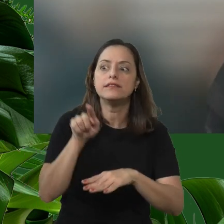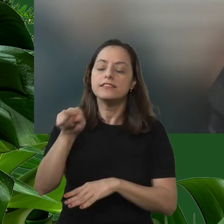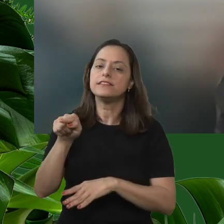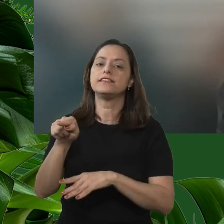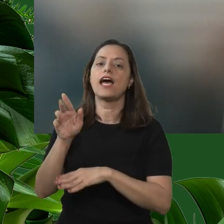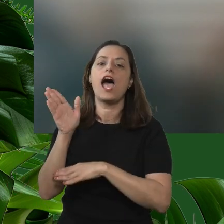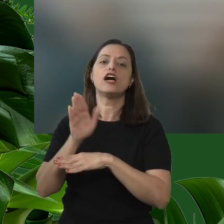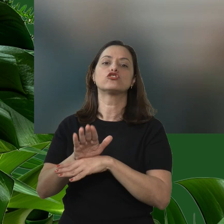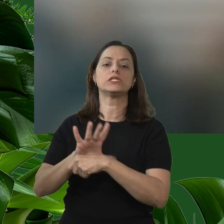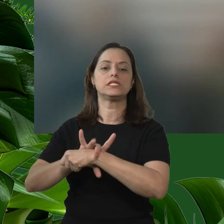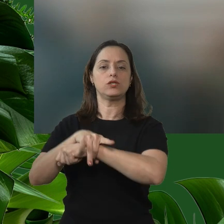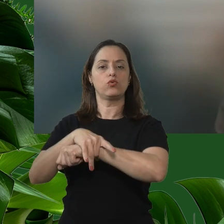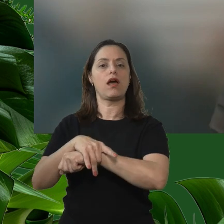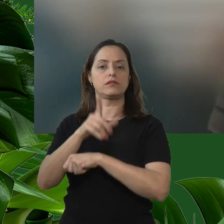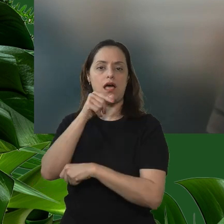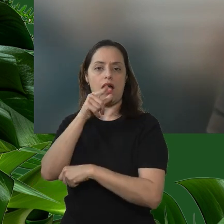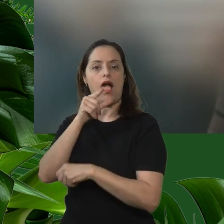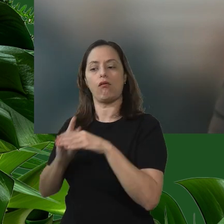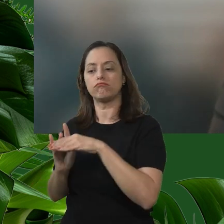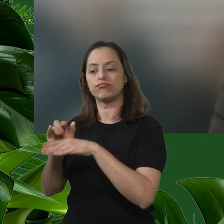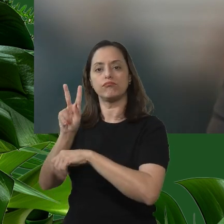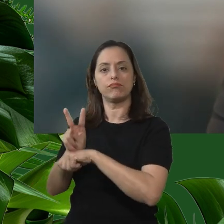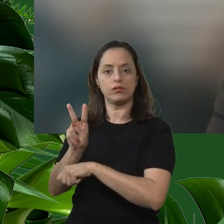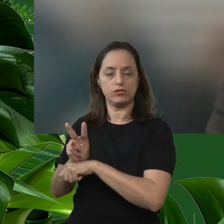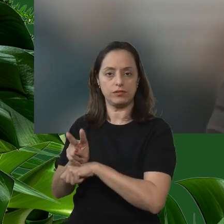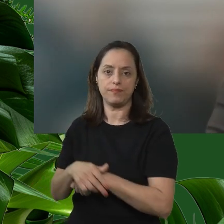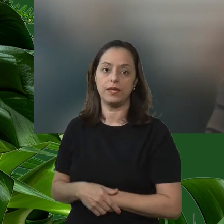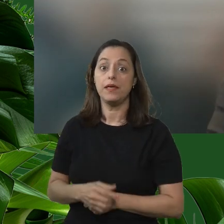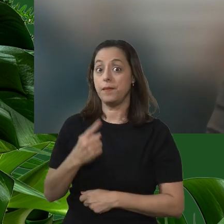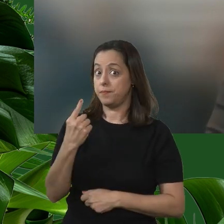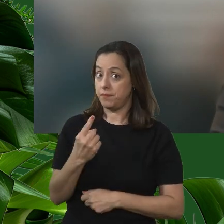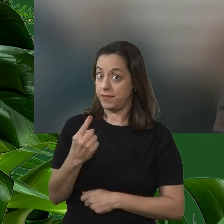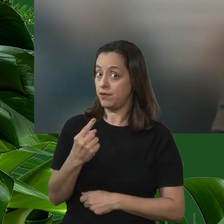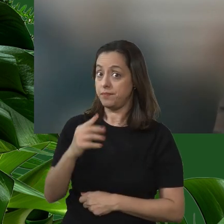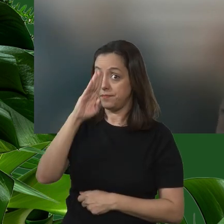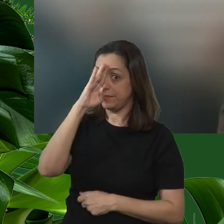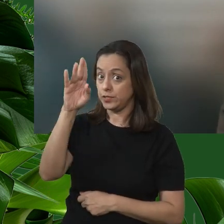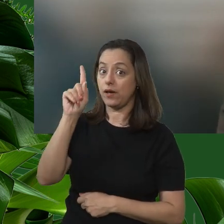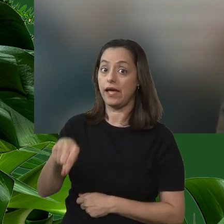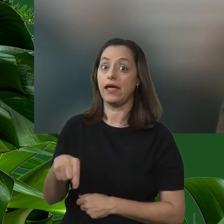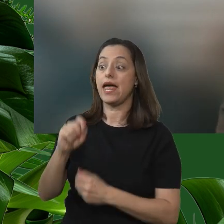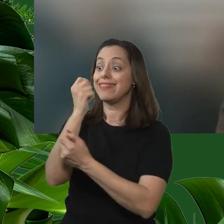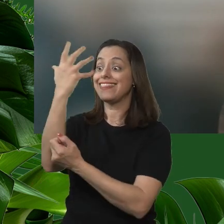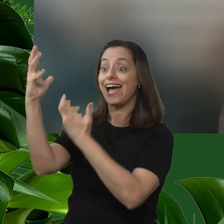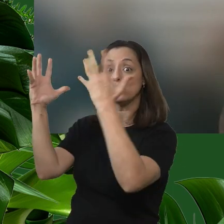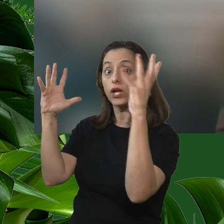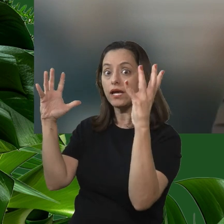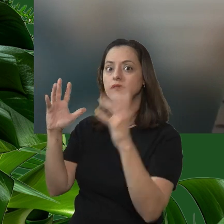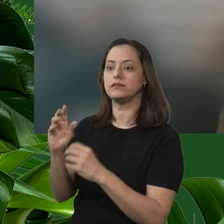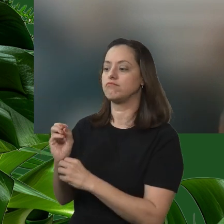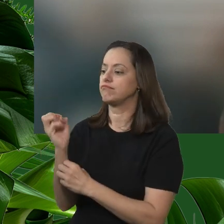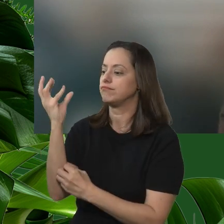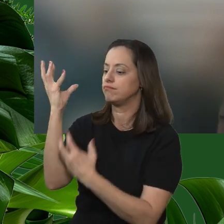hídrica, principalmente por meio de duas principais estratégias, né? Uma delas é a conservação e recuperação da natureza, dessas